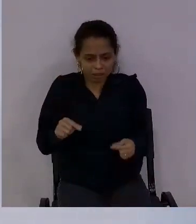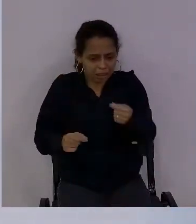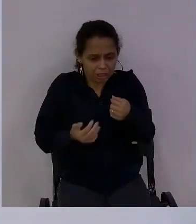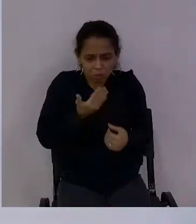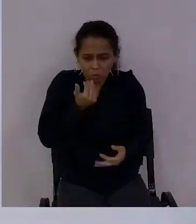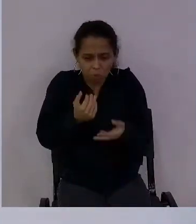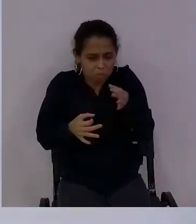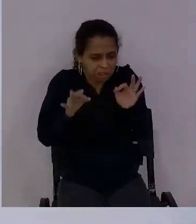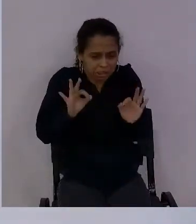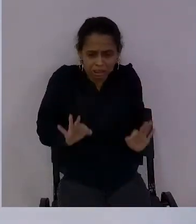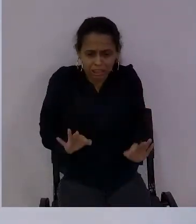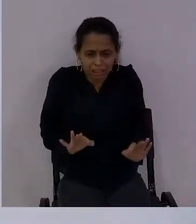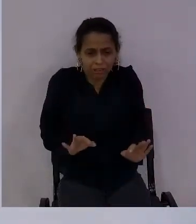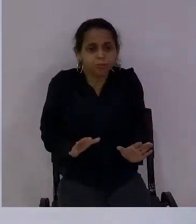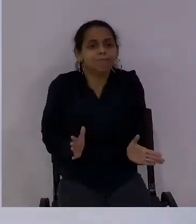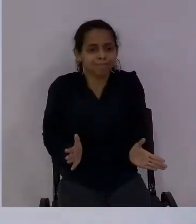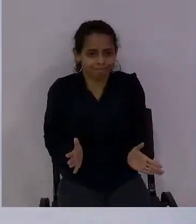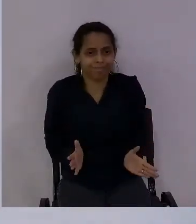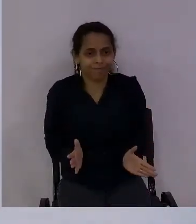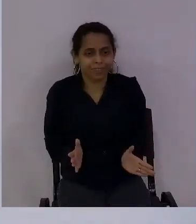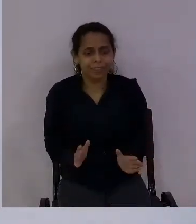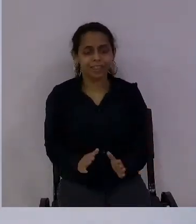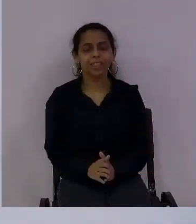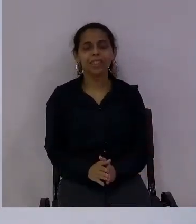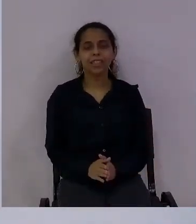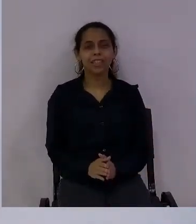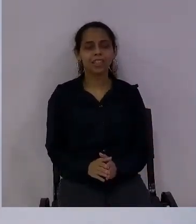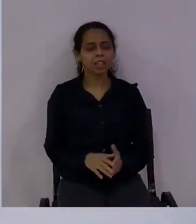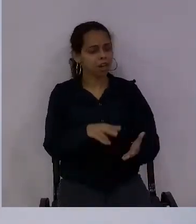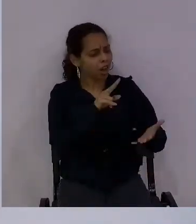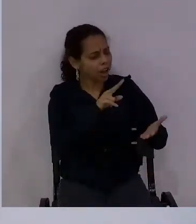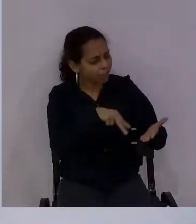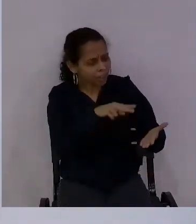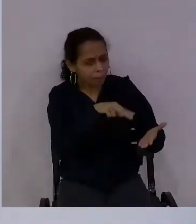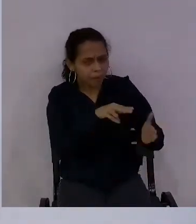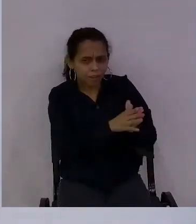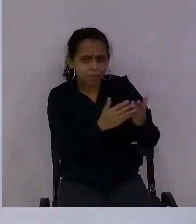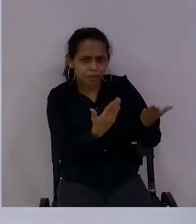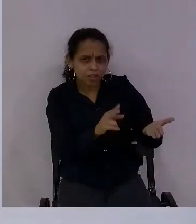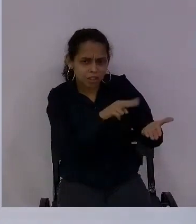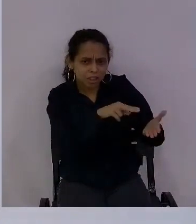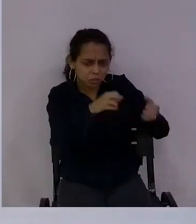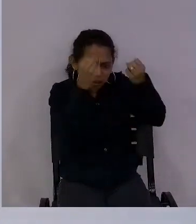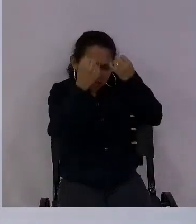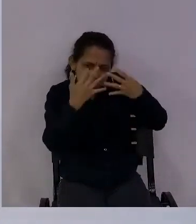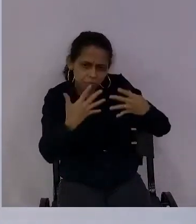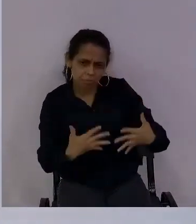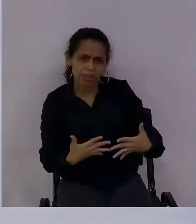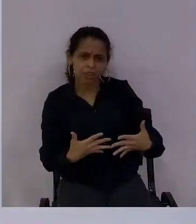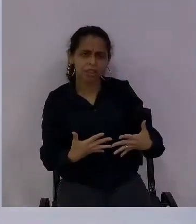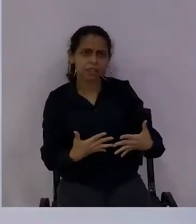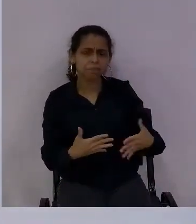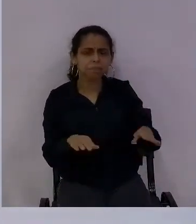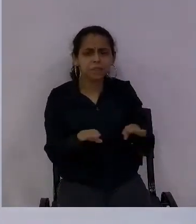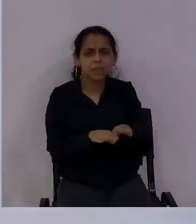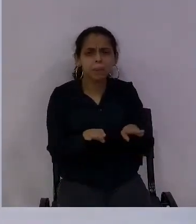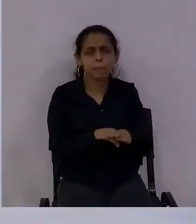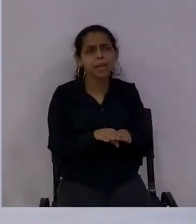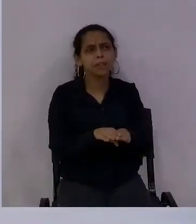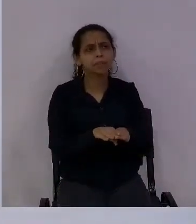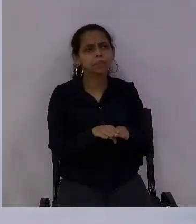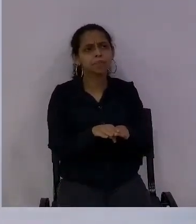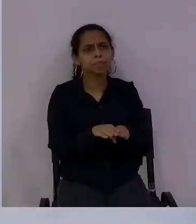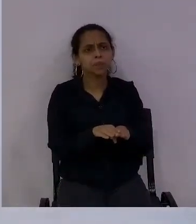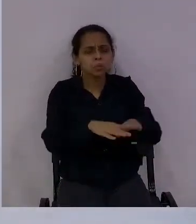relato, dele sendo circuncidado ao 8º dia, mais adiante sendo descrito que foi ele apresentado